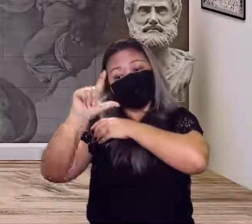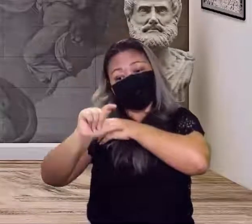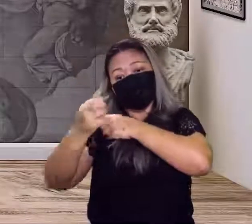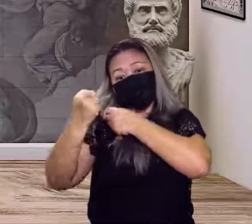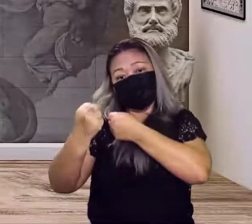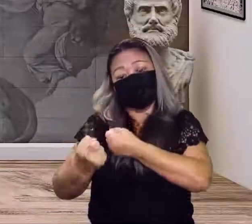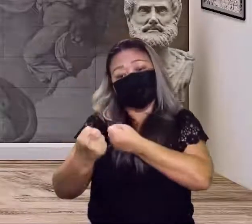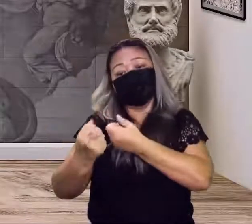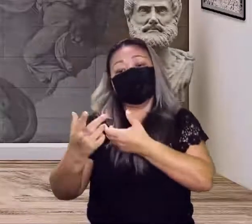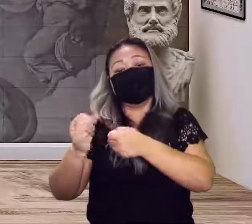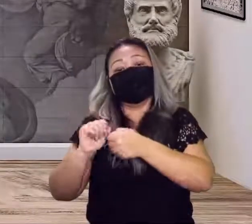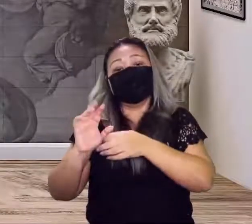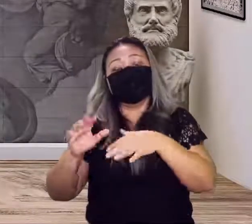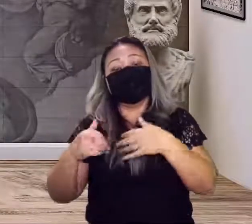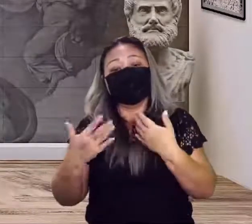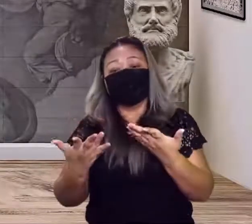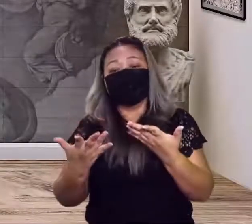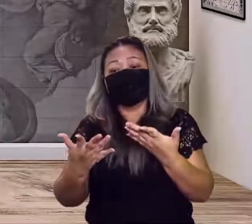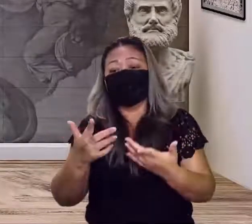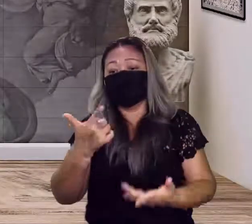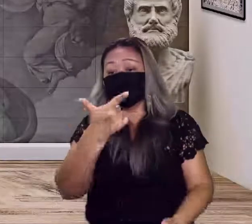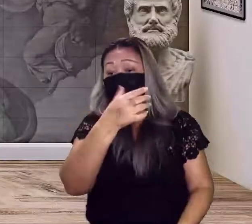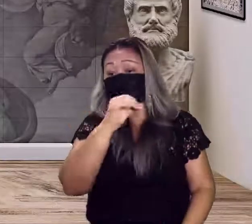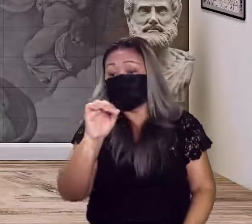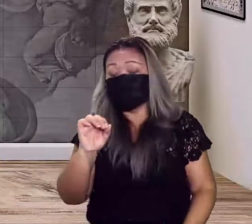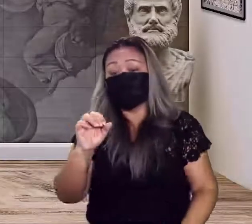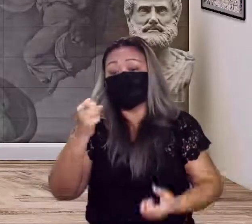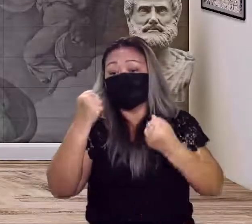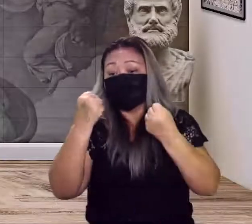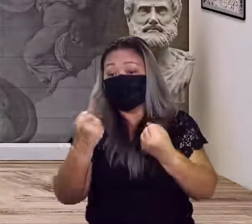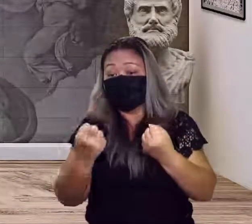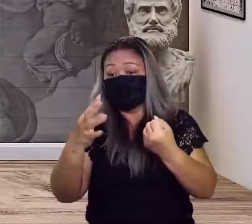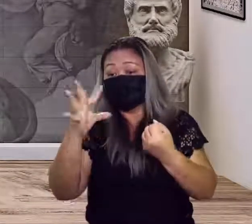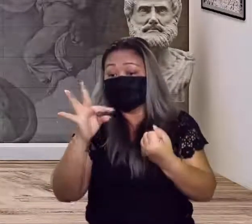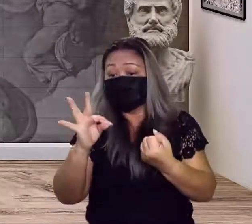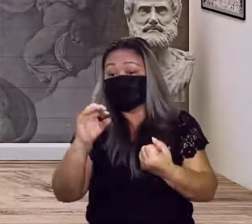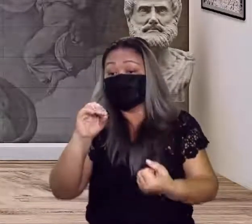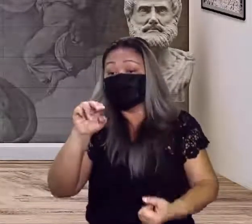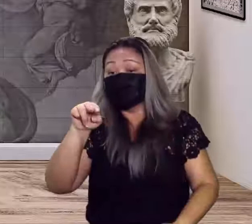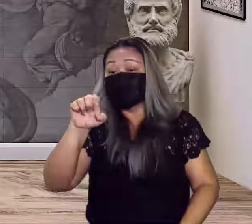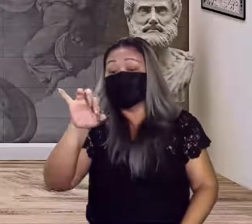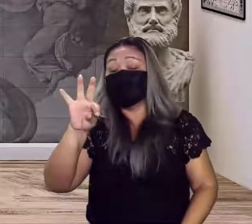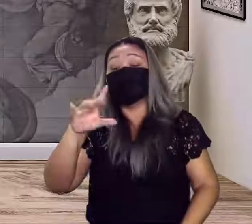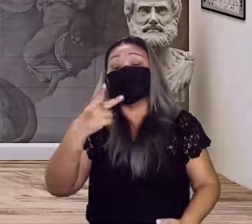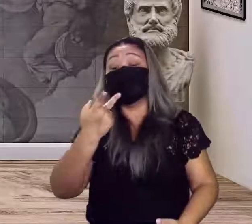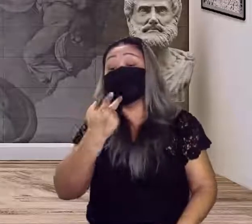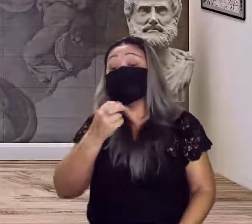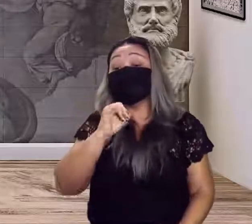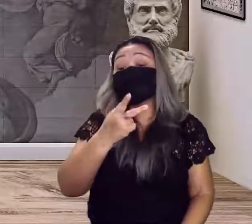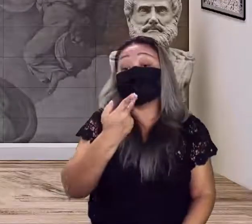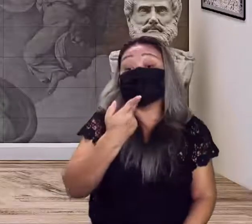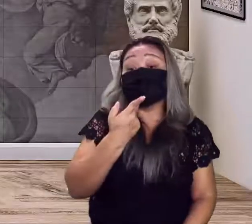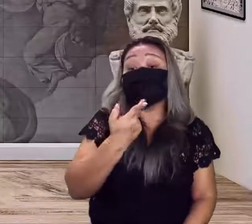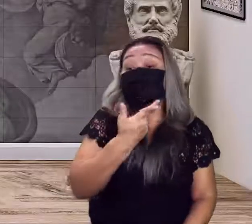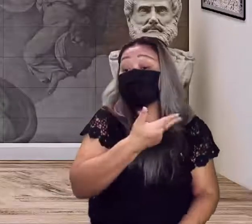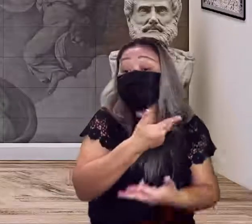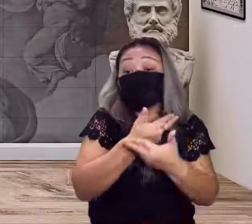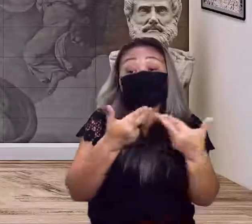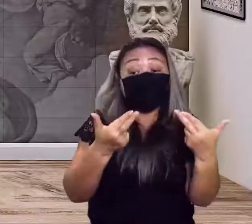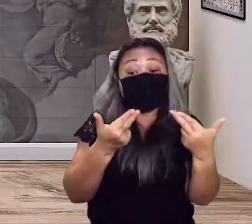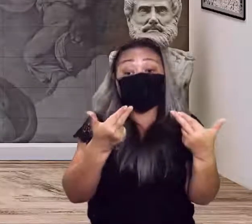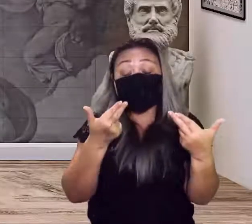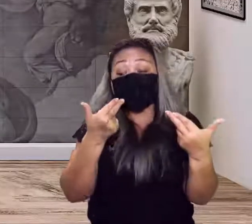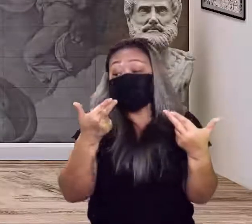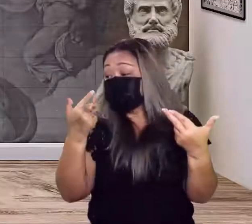Então, essa quantidade. Pode ser 90 toneladas. Então, assim, se eu falar algo e